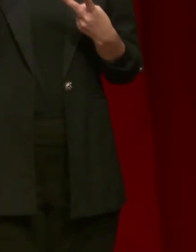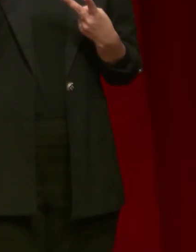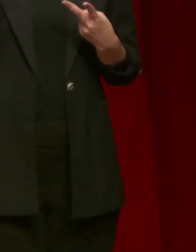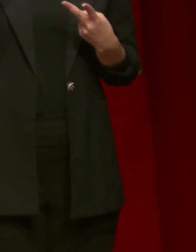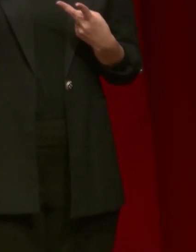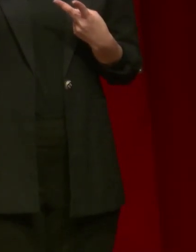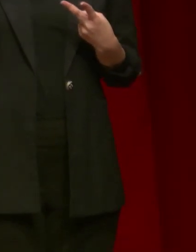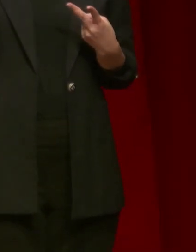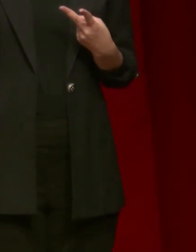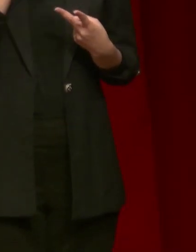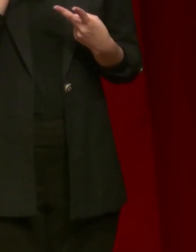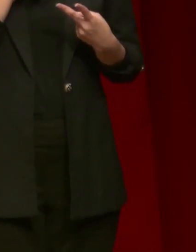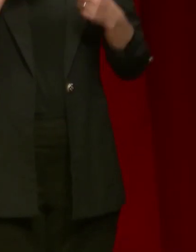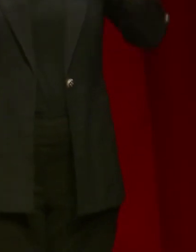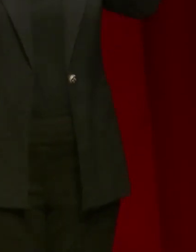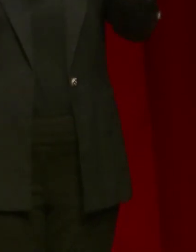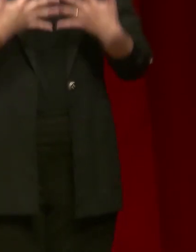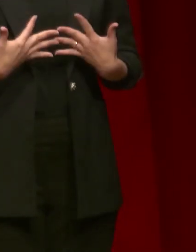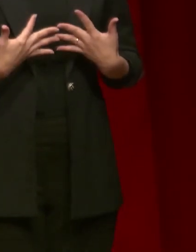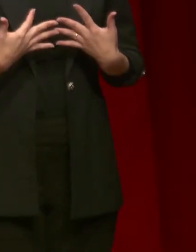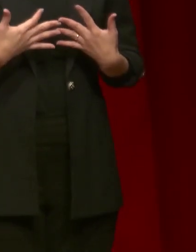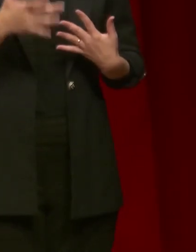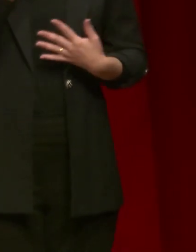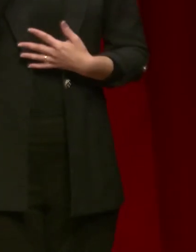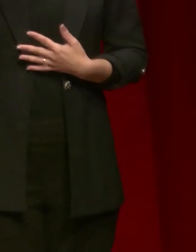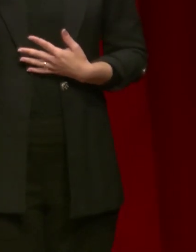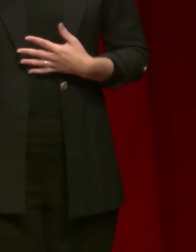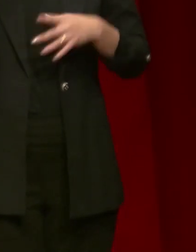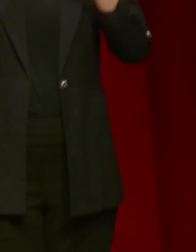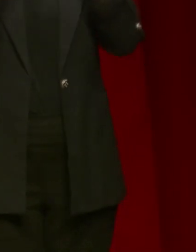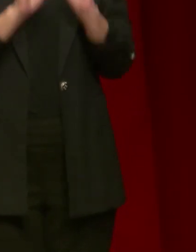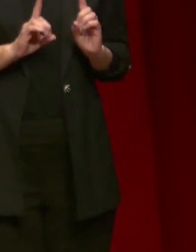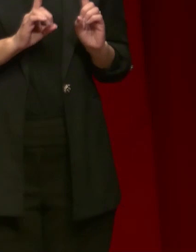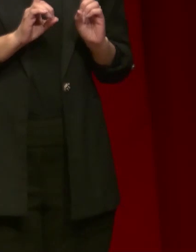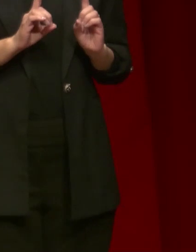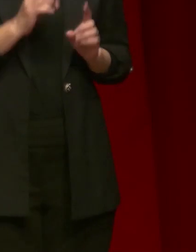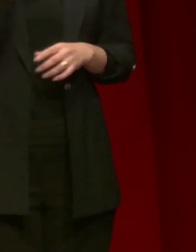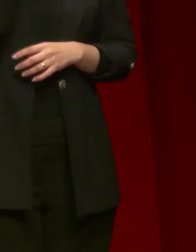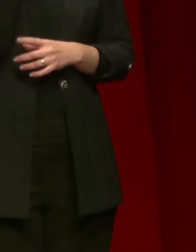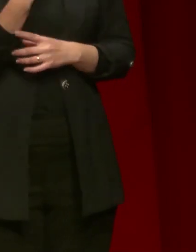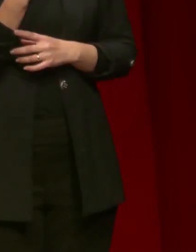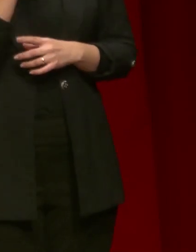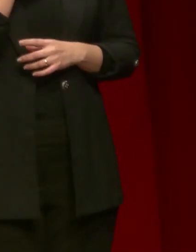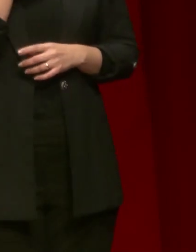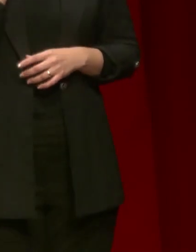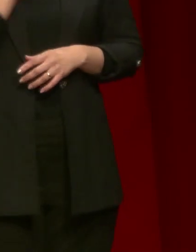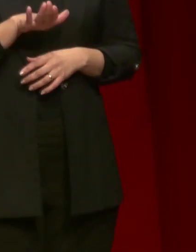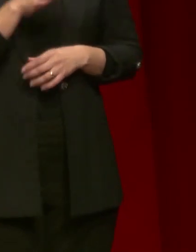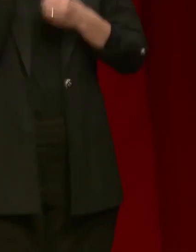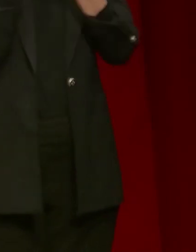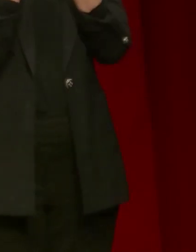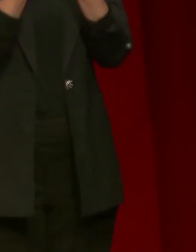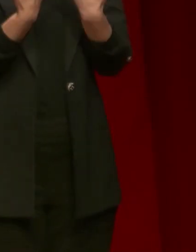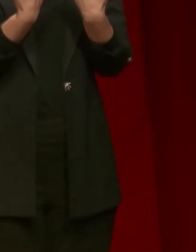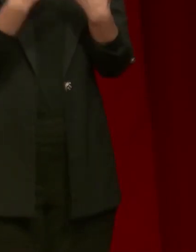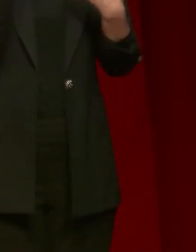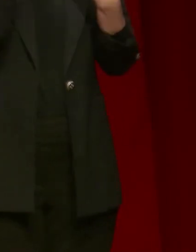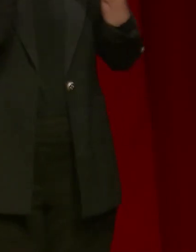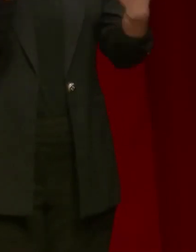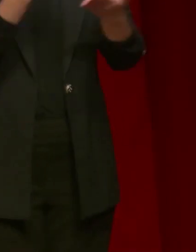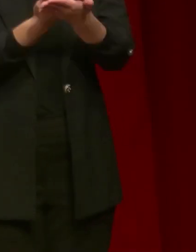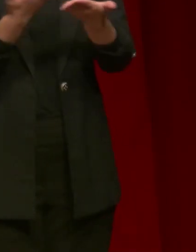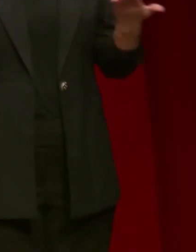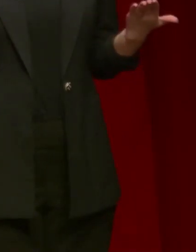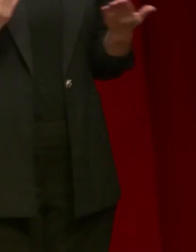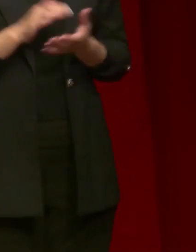com deficiência visual, convidados especiais que estarão conosco agora à tarde. Então, tem muita coisa boa para acontecer aí. Obrigada.